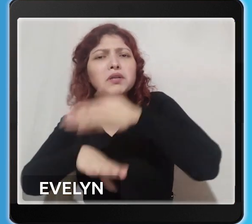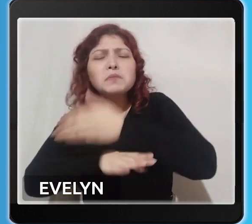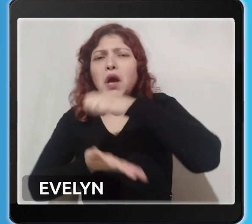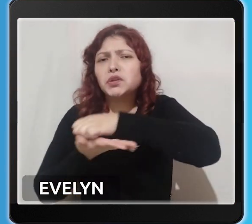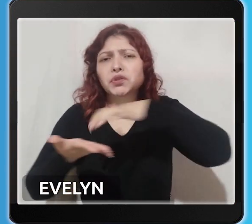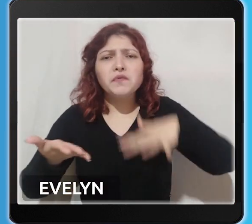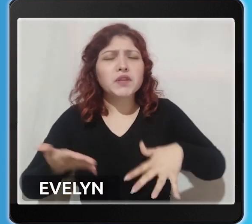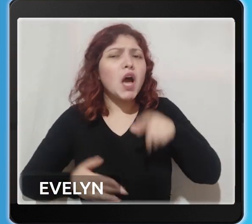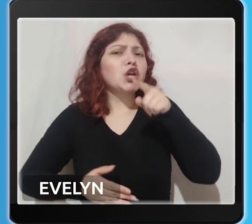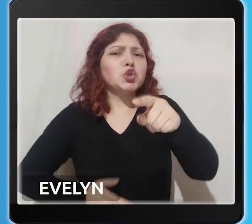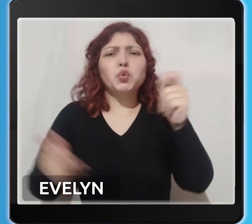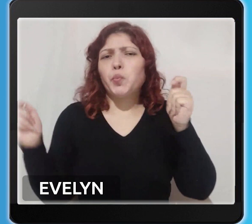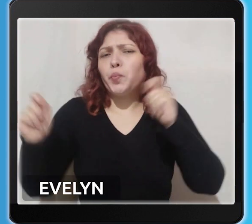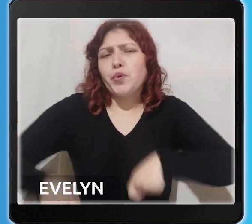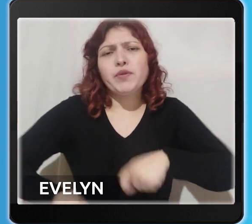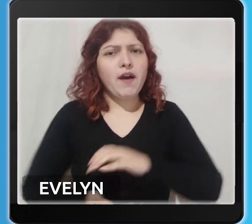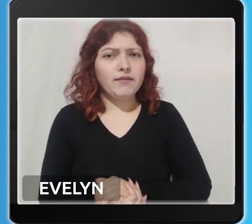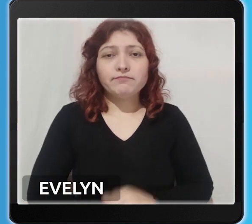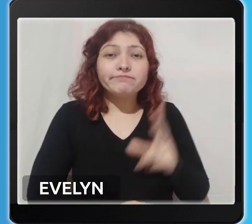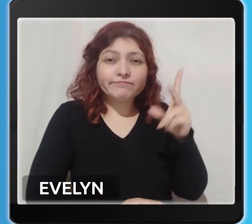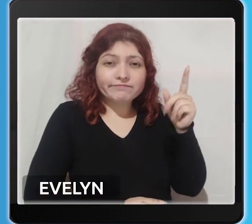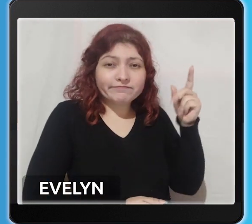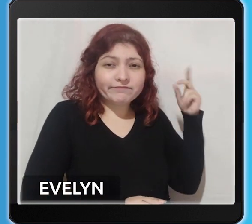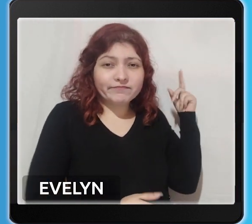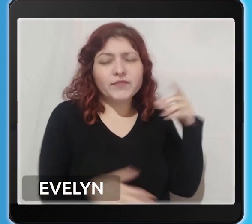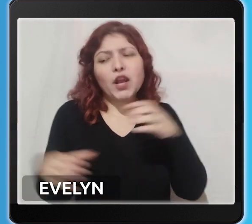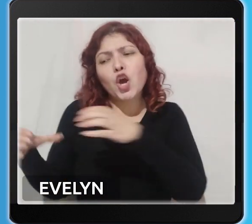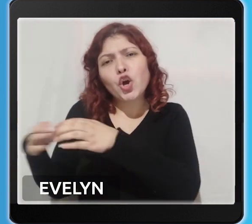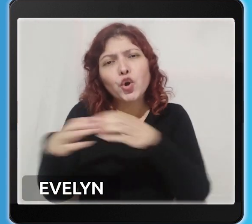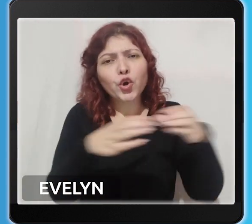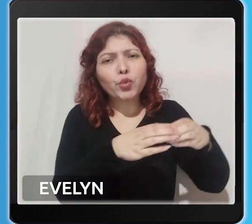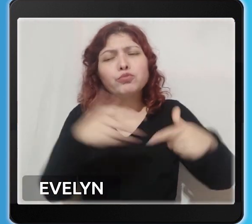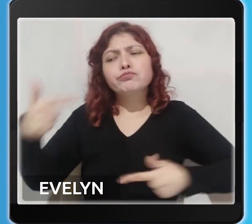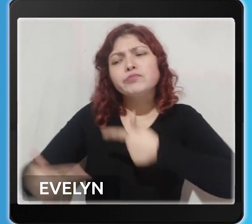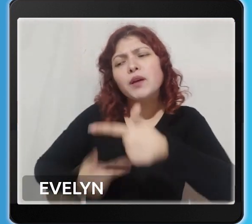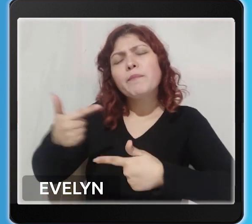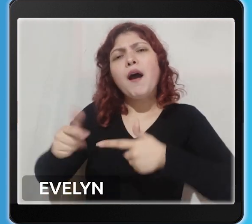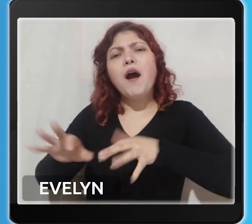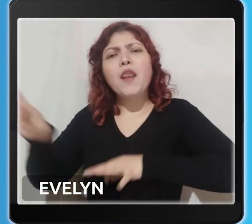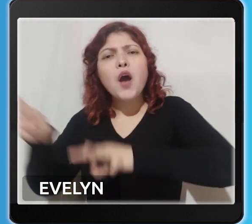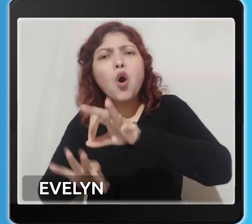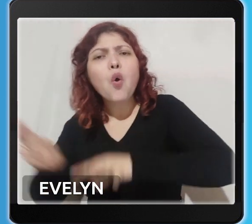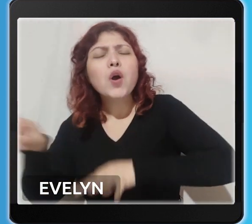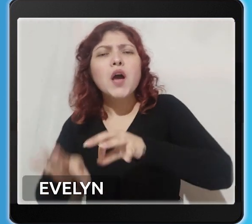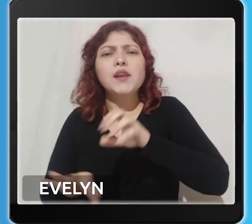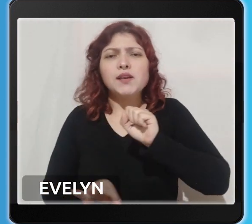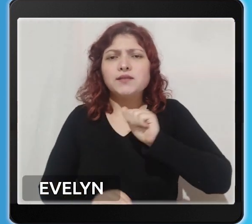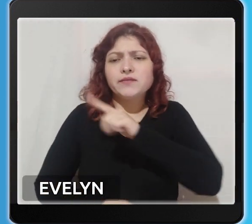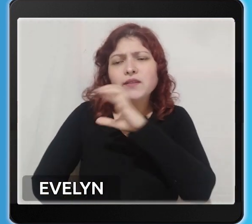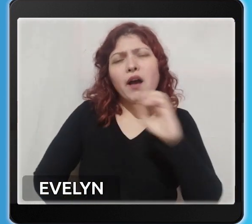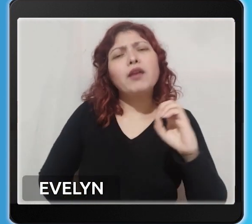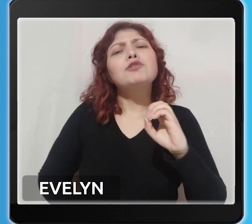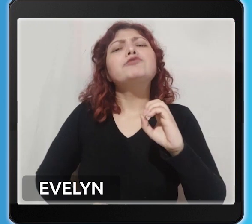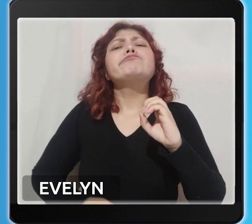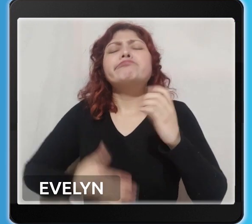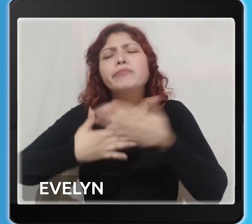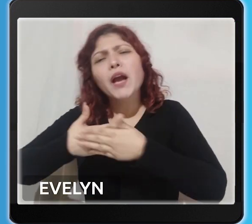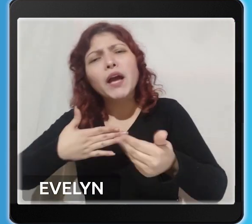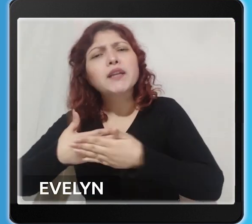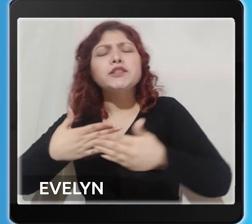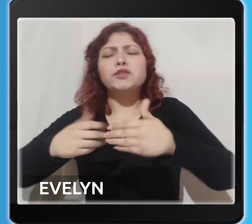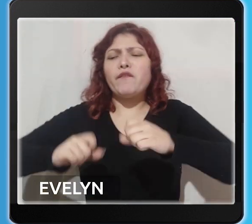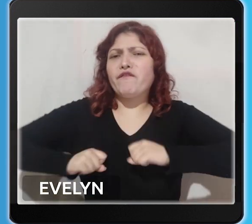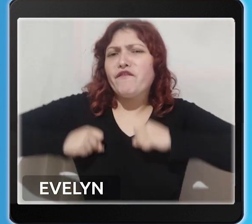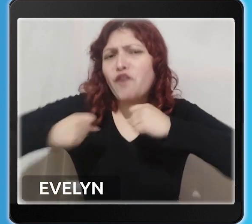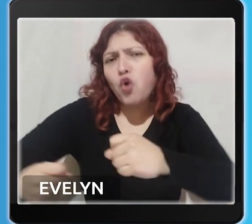sendo preparado há muito tempo, por várias equipes, com muito carinho e com muita vontade de construir conhecimento